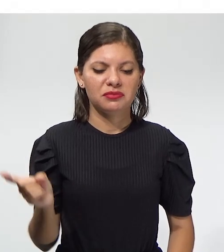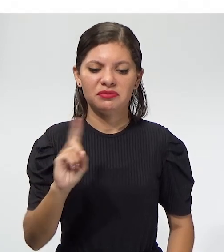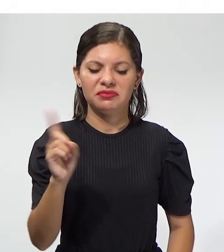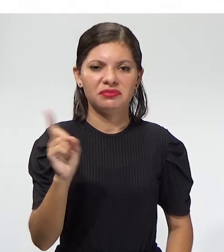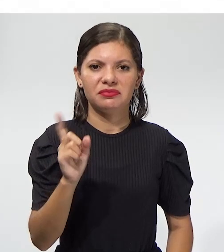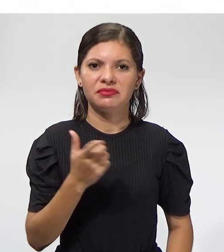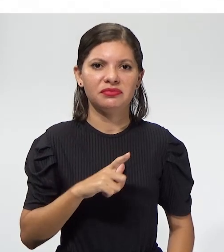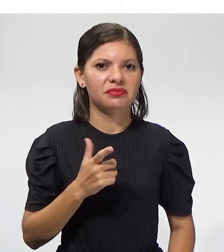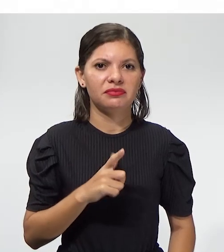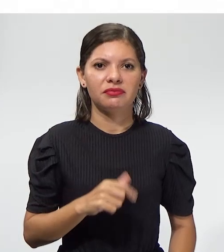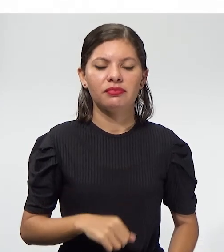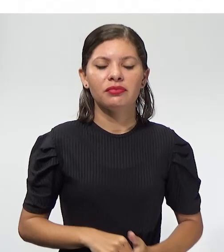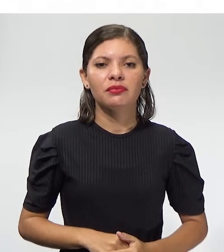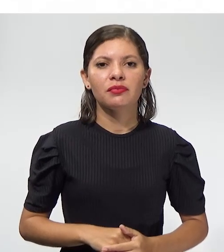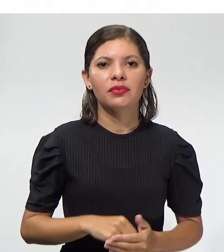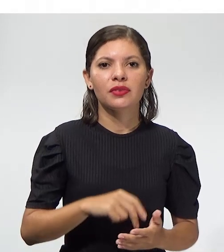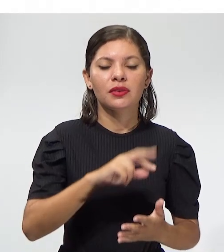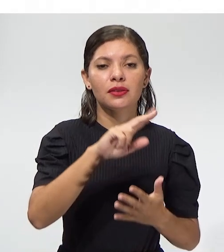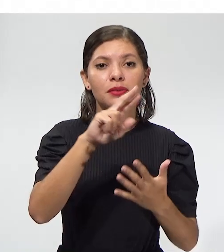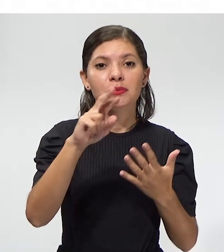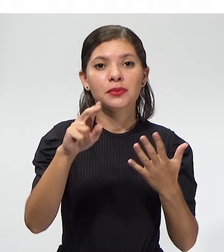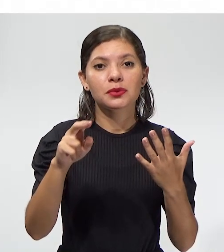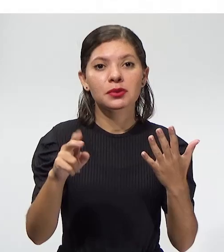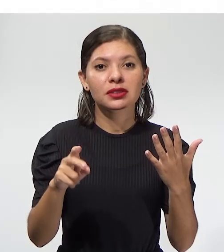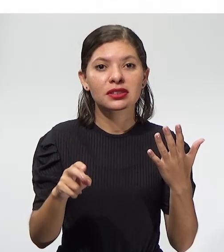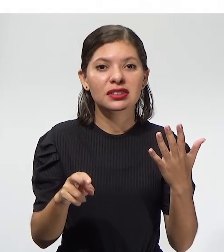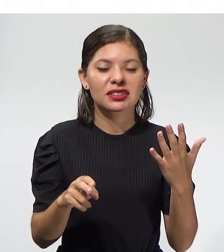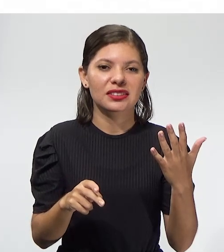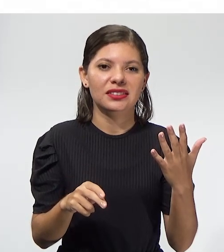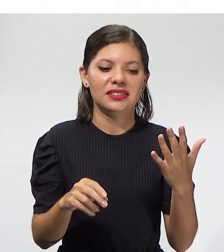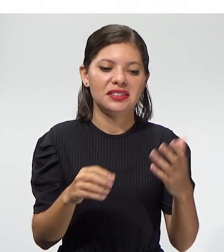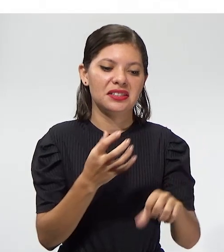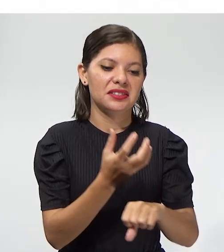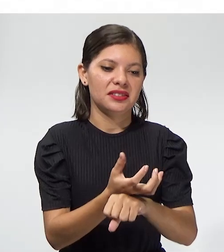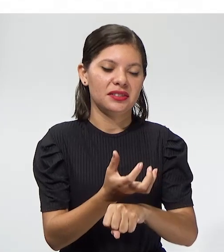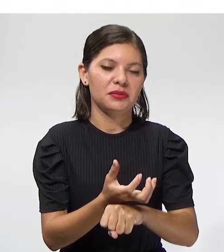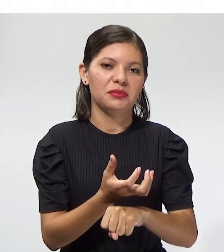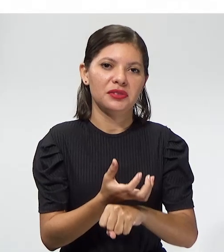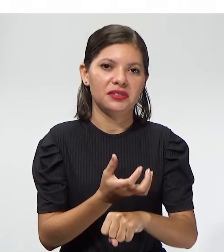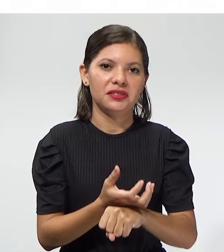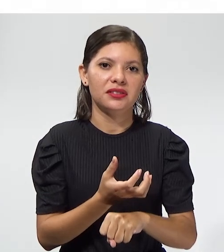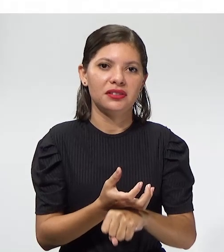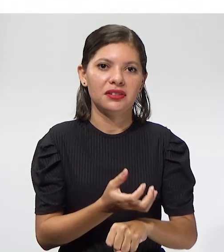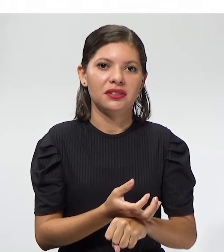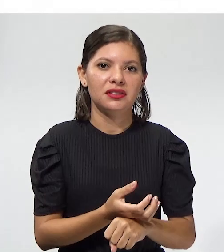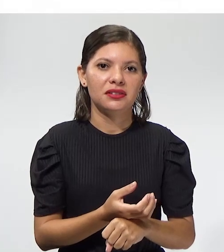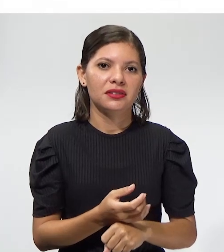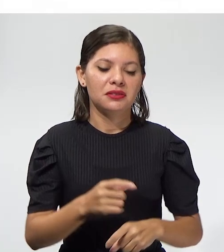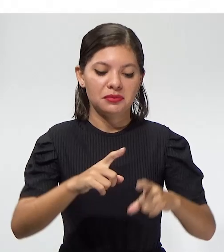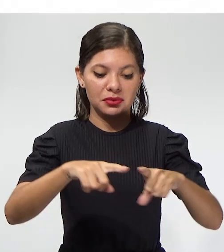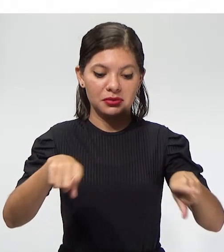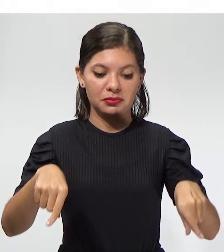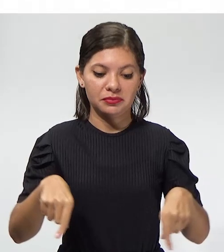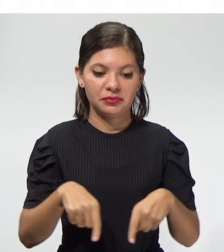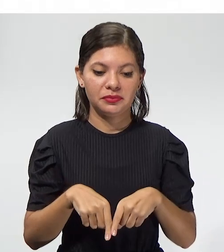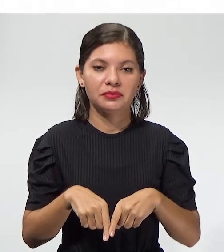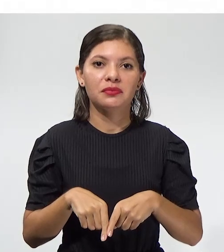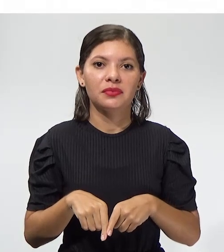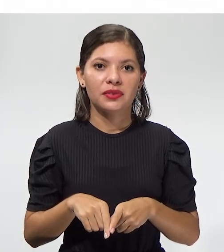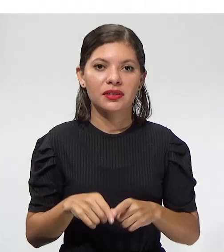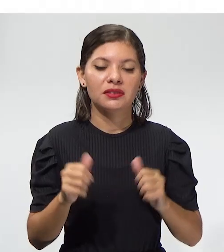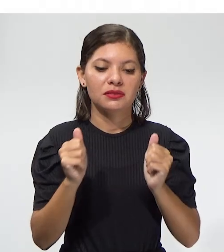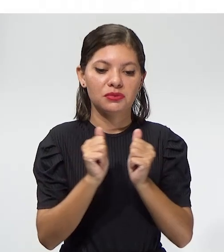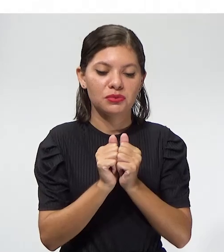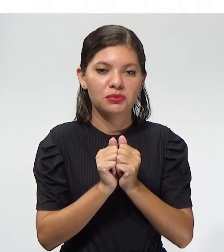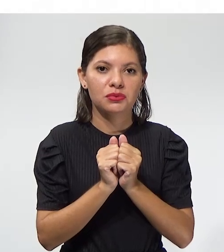há cooperação, nenhuma cooperação. Neste modelo, a multidisciplinaridade significa que existem várias disciplinas que